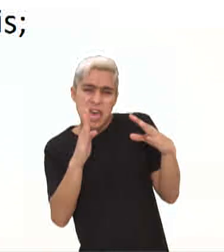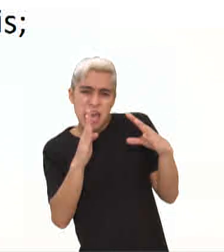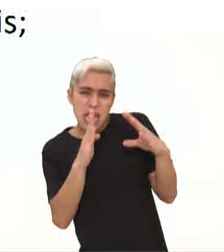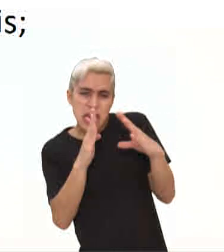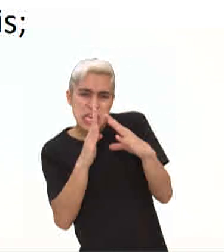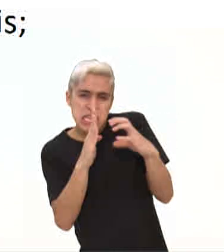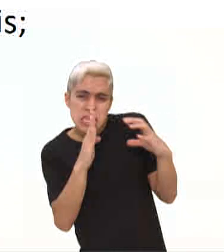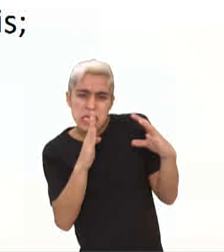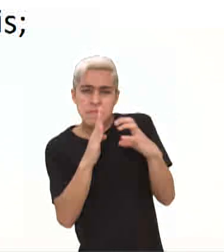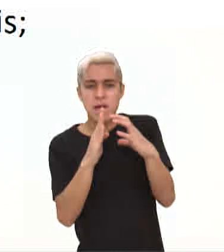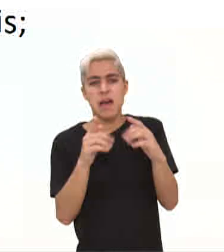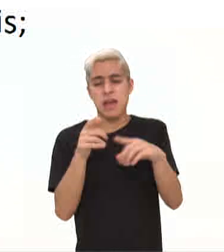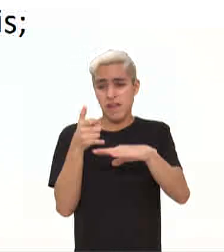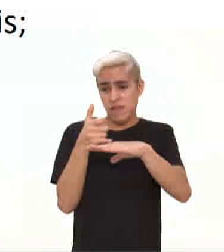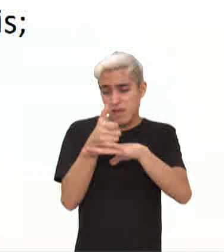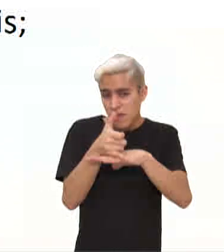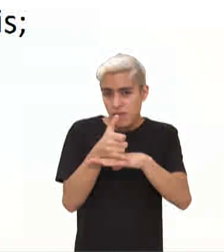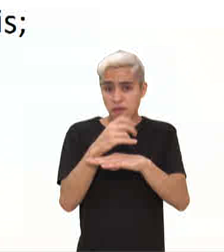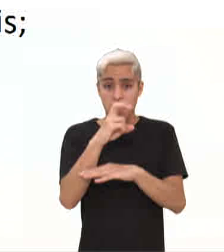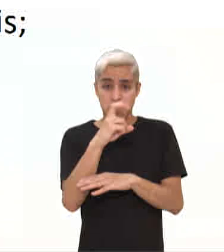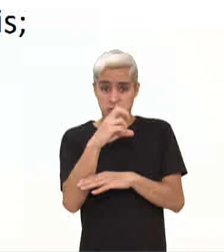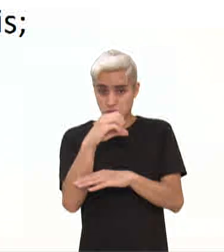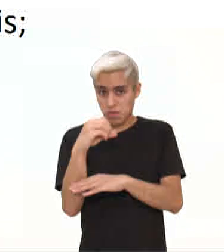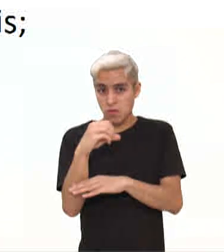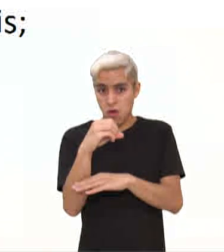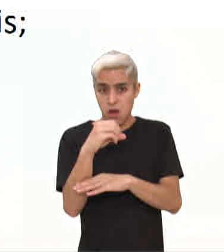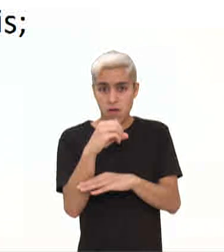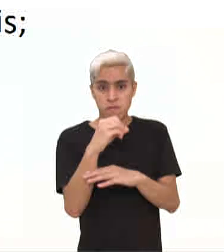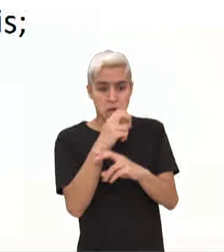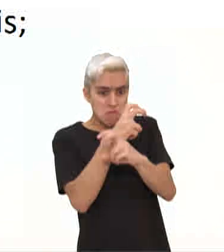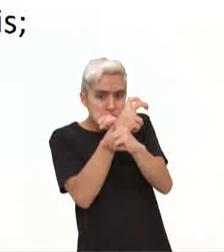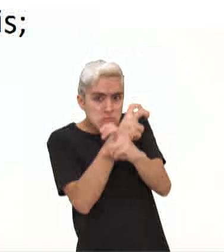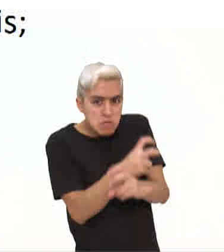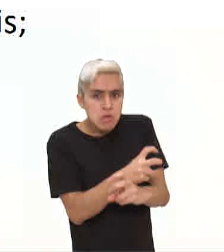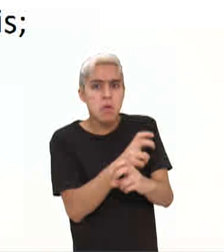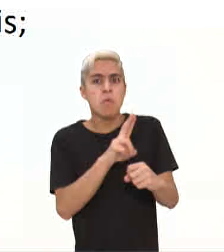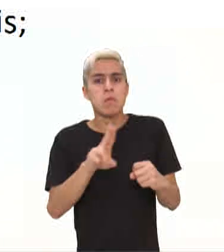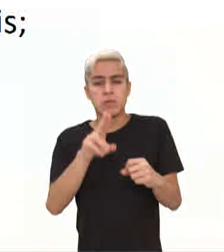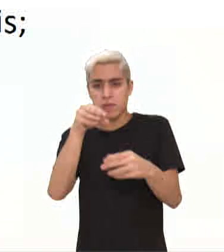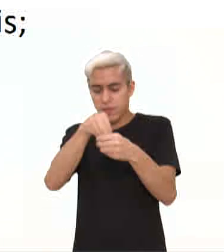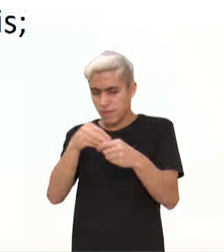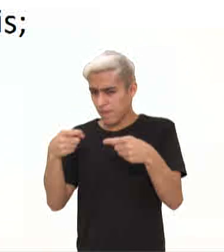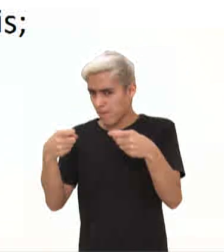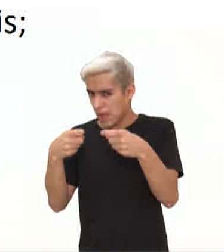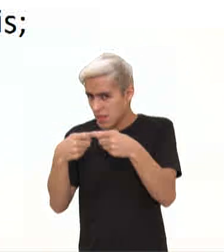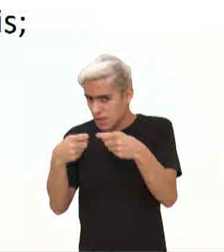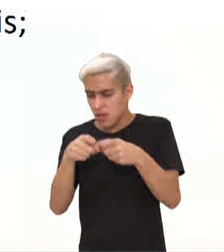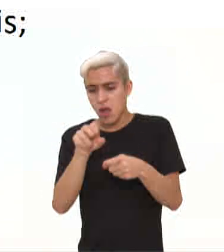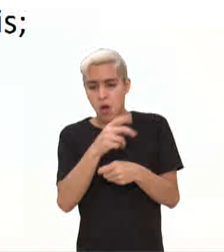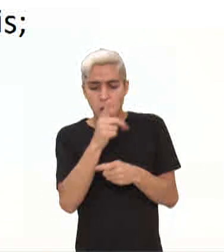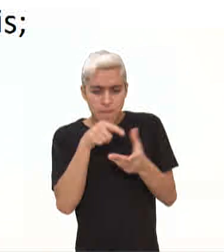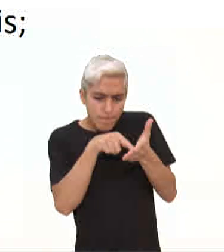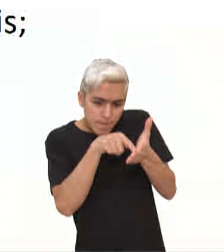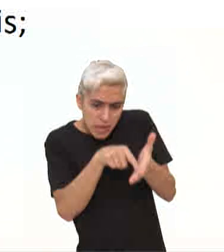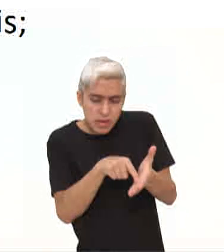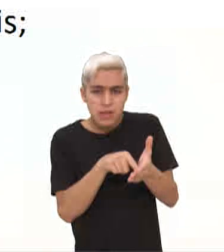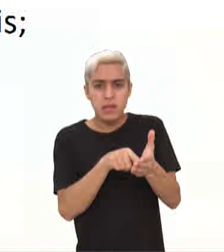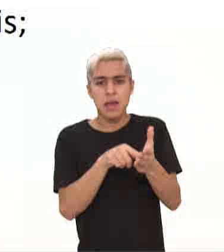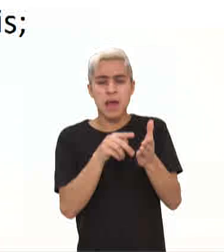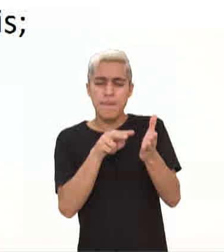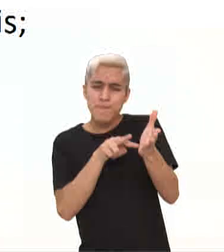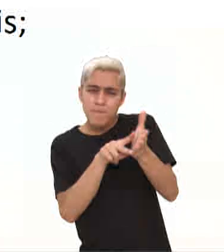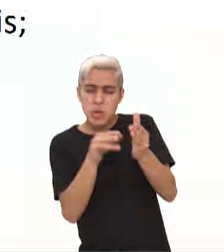O ferro radioativo, ferro 59, para uso na medicina ou como um elemento para pesquisas bioquímicas